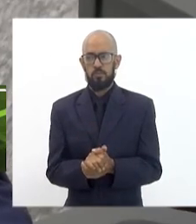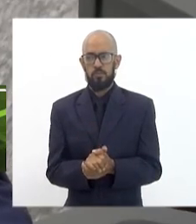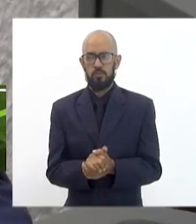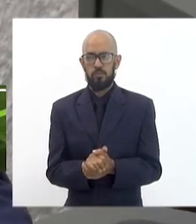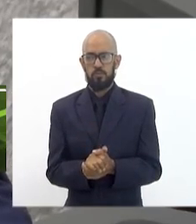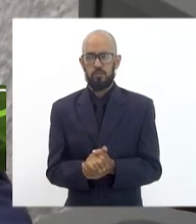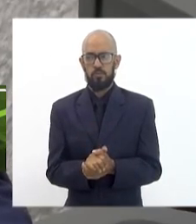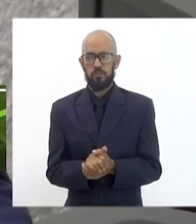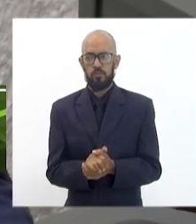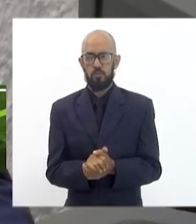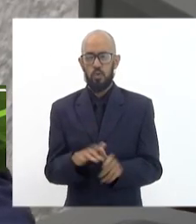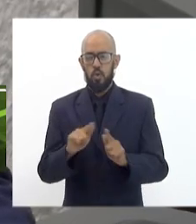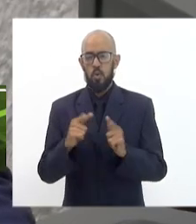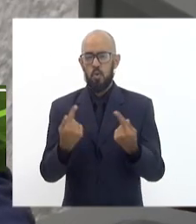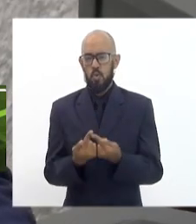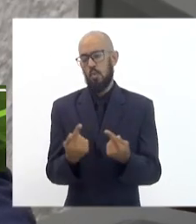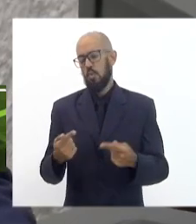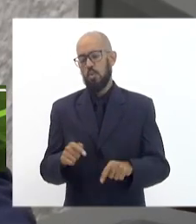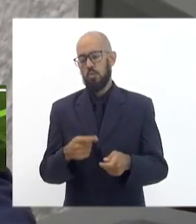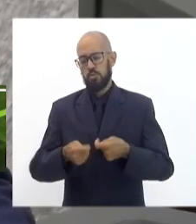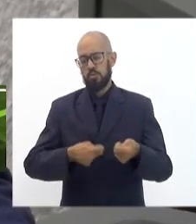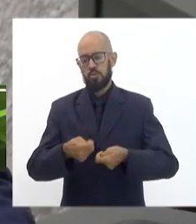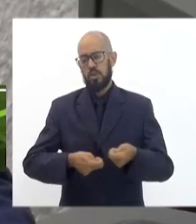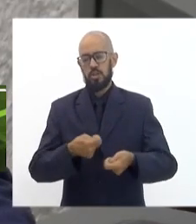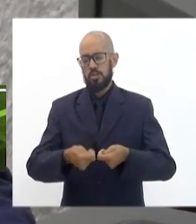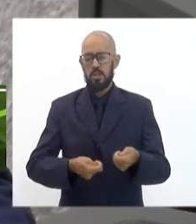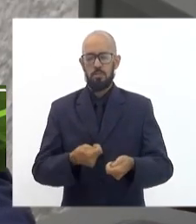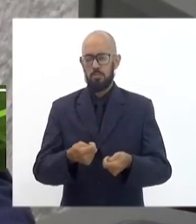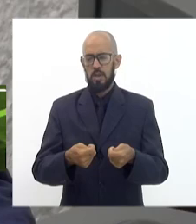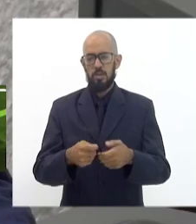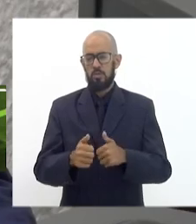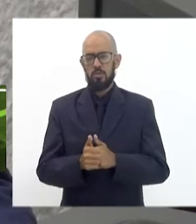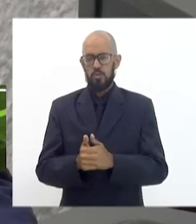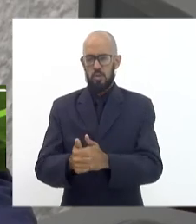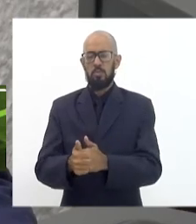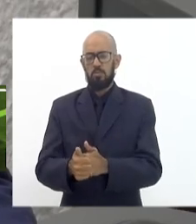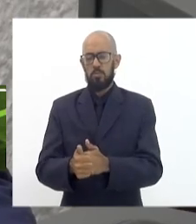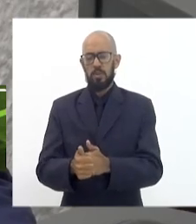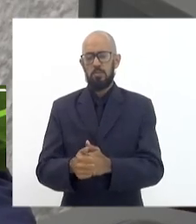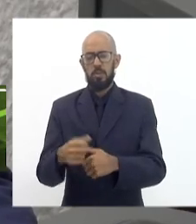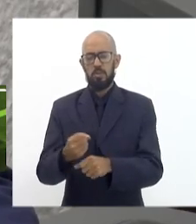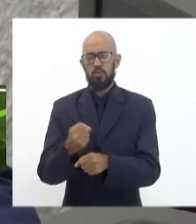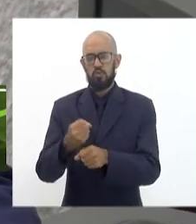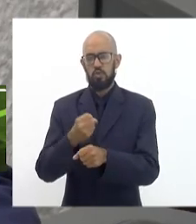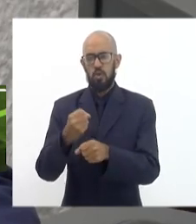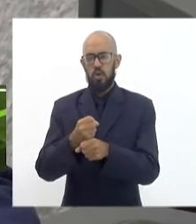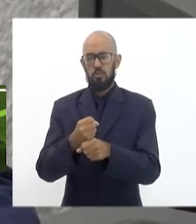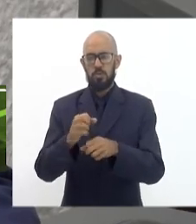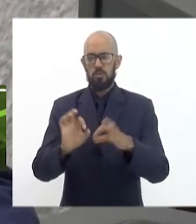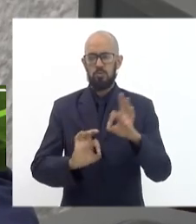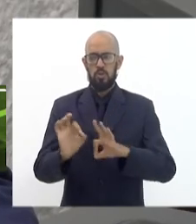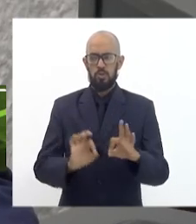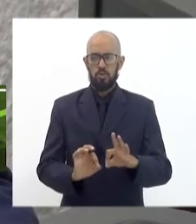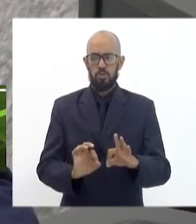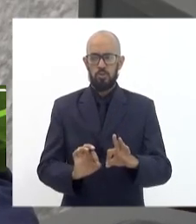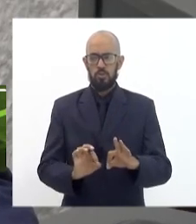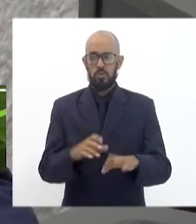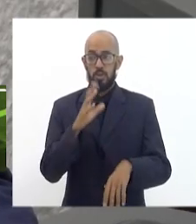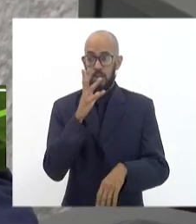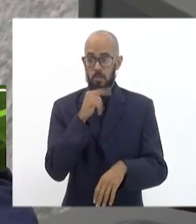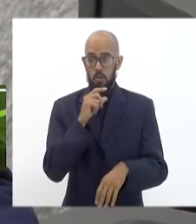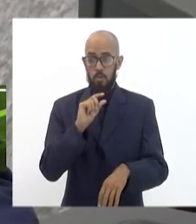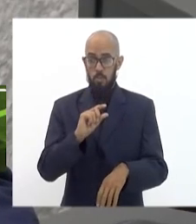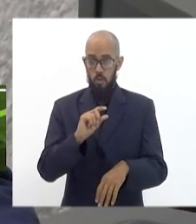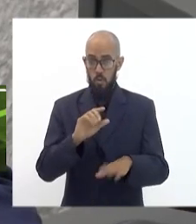o grupo de gerenciamento e de acompanhamento de obras de projeto Demoramos um pouco